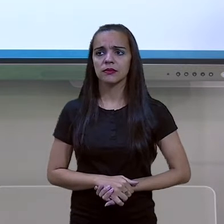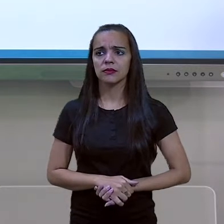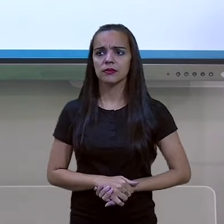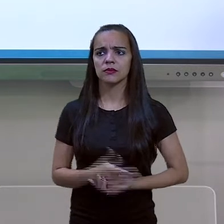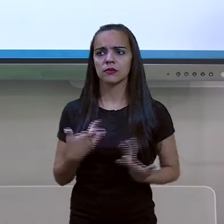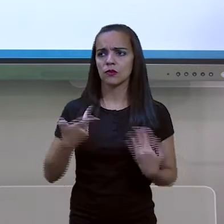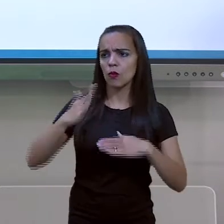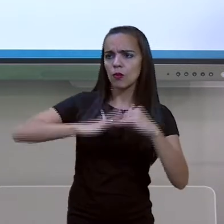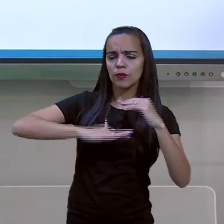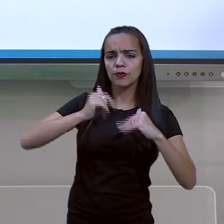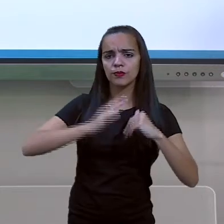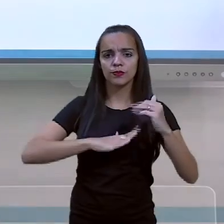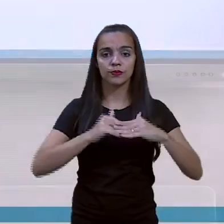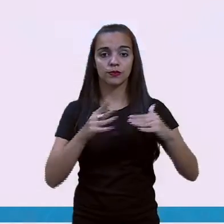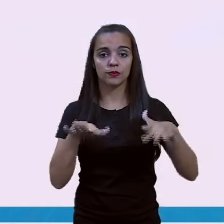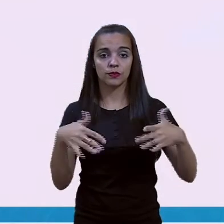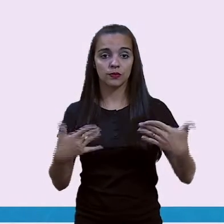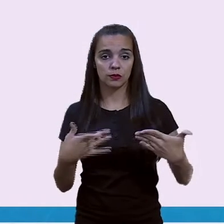O profissional